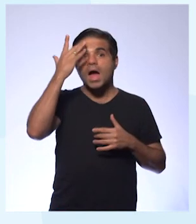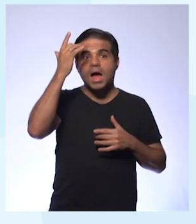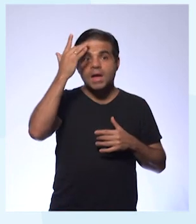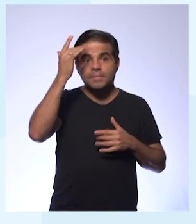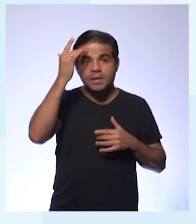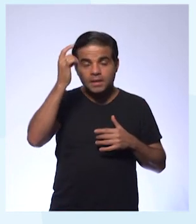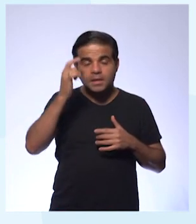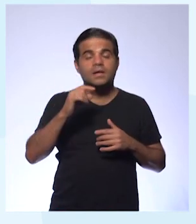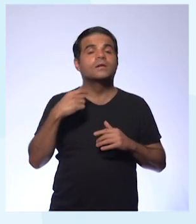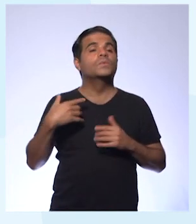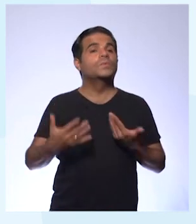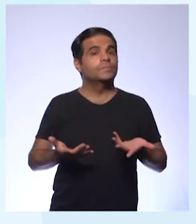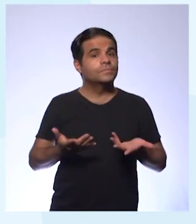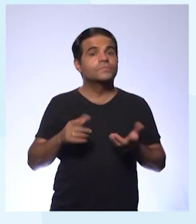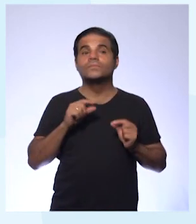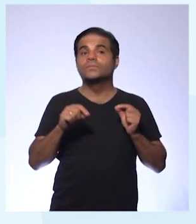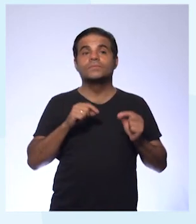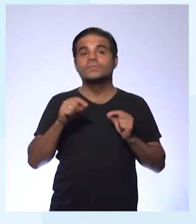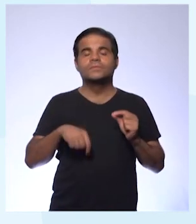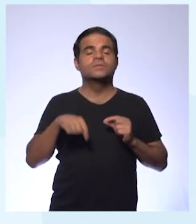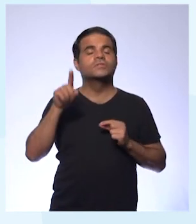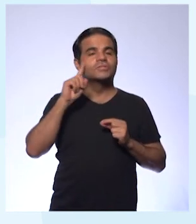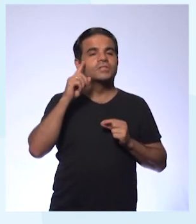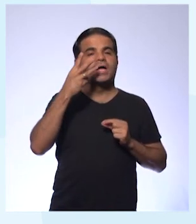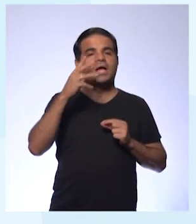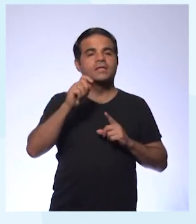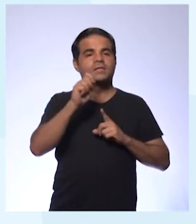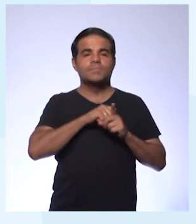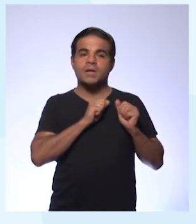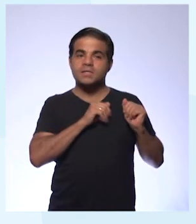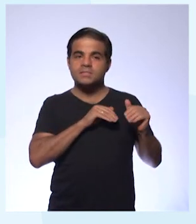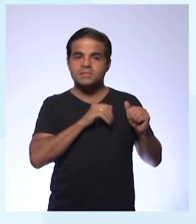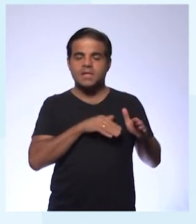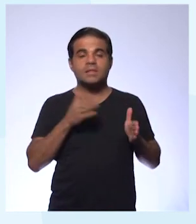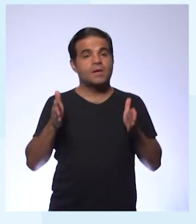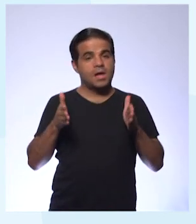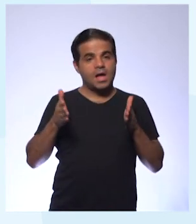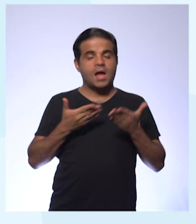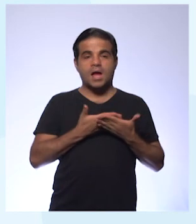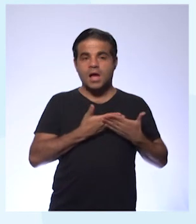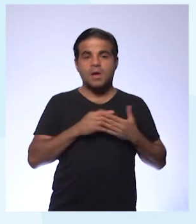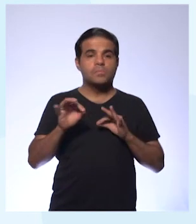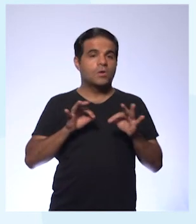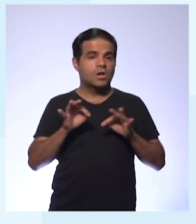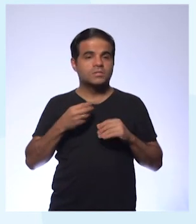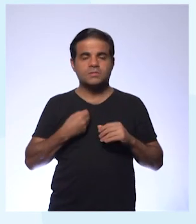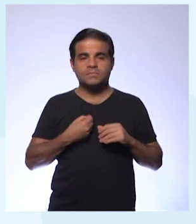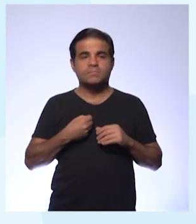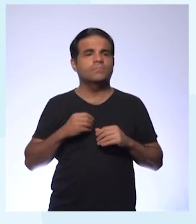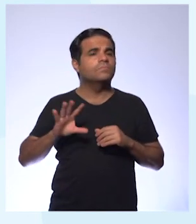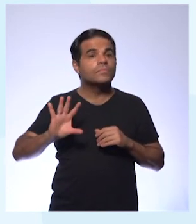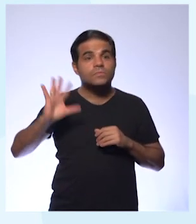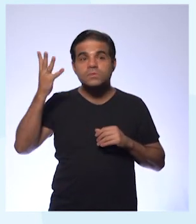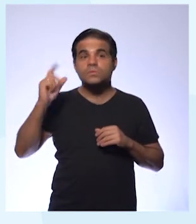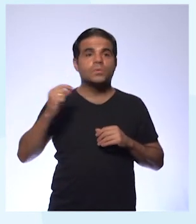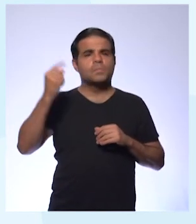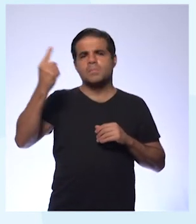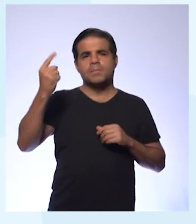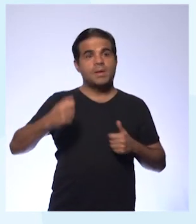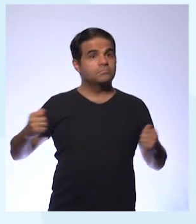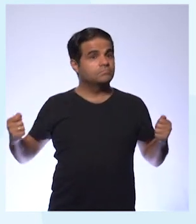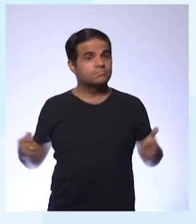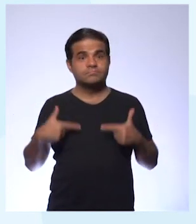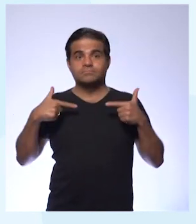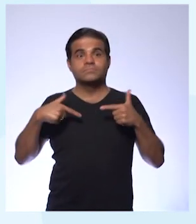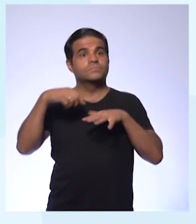Amanhã, taranã, dia 30/9, durante a aula de projeto de vida, acontecerá o primeiro slam